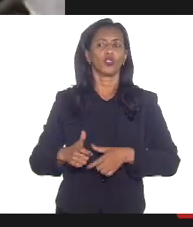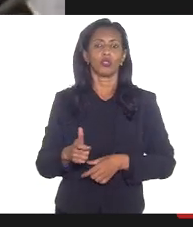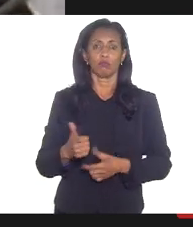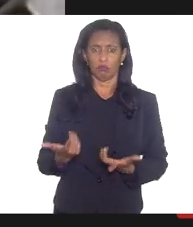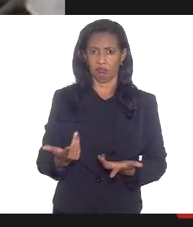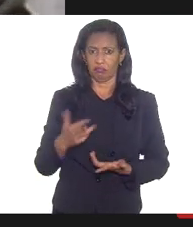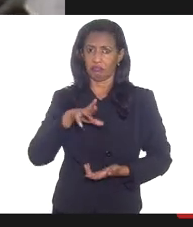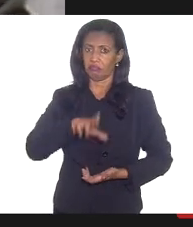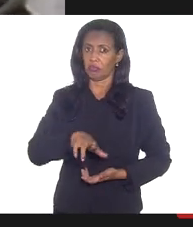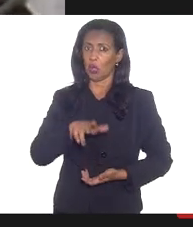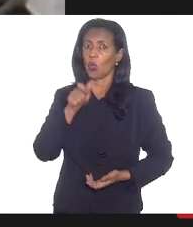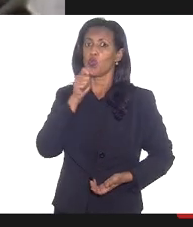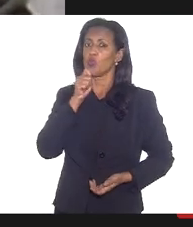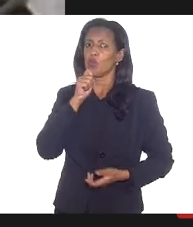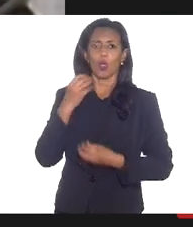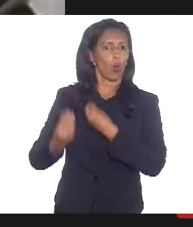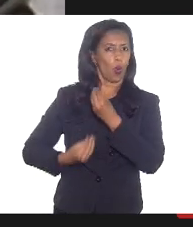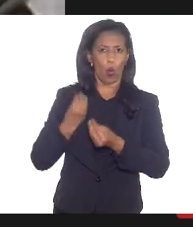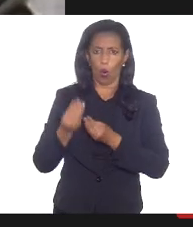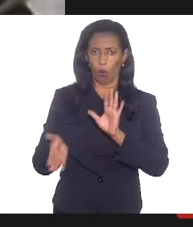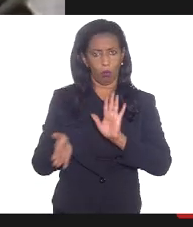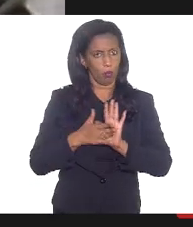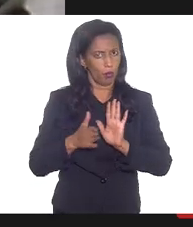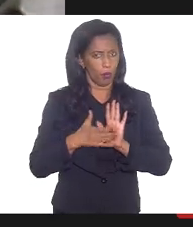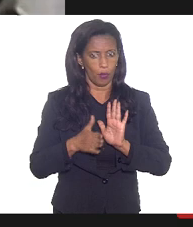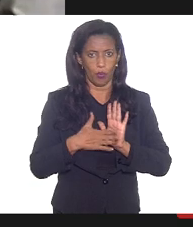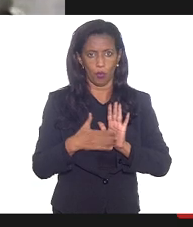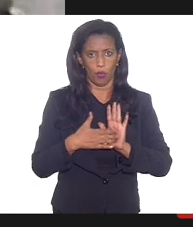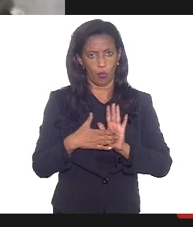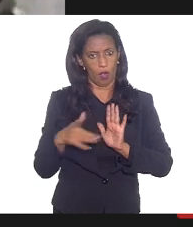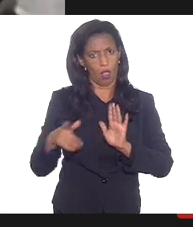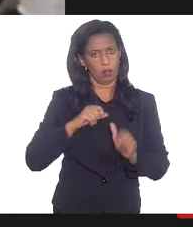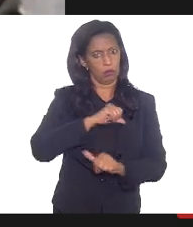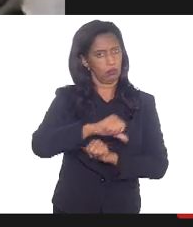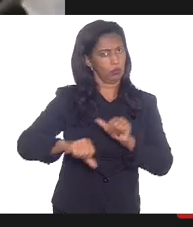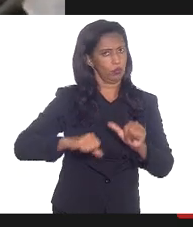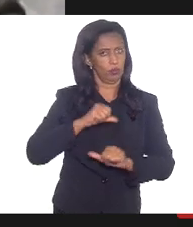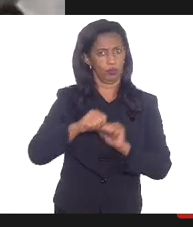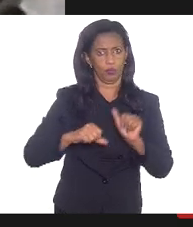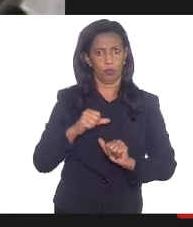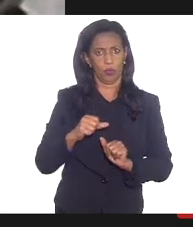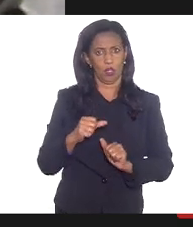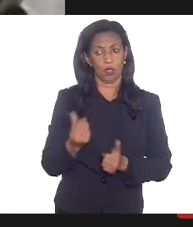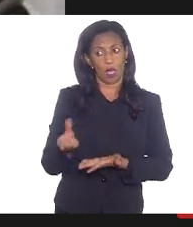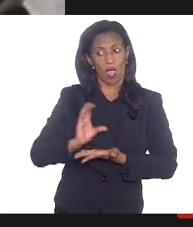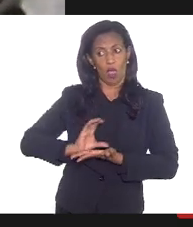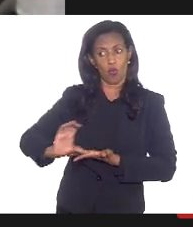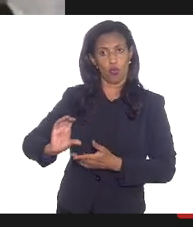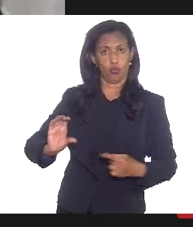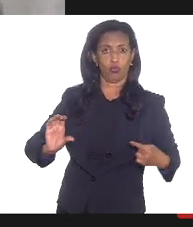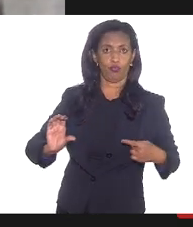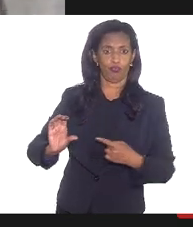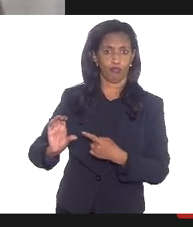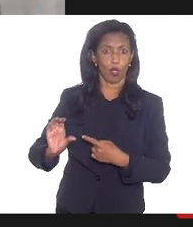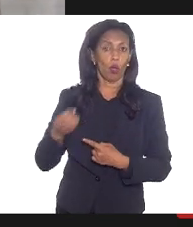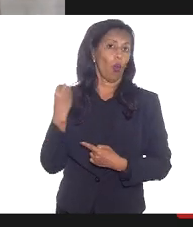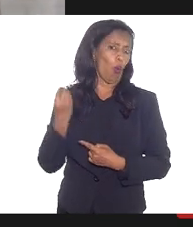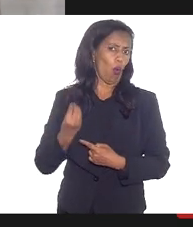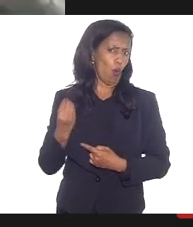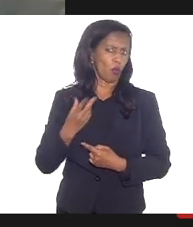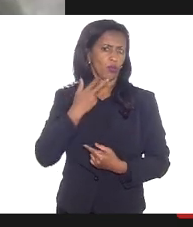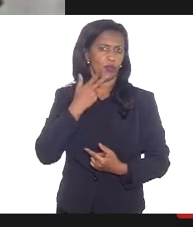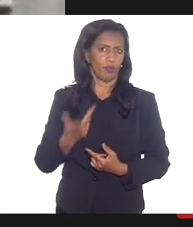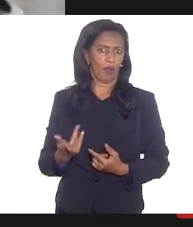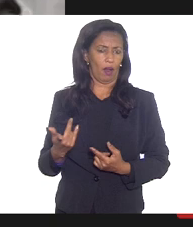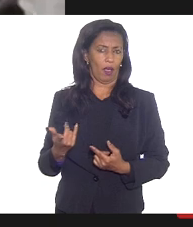como ser proposto essa reforma sem recursos. Porque, como já foi falado,